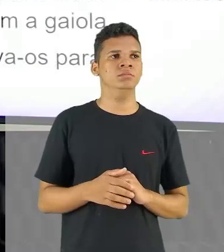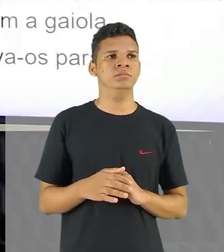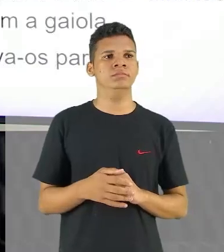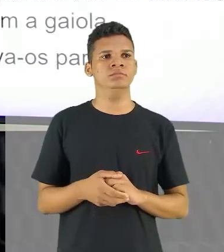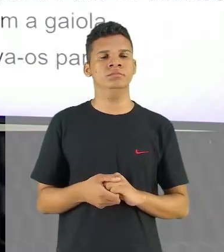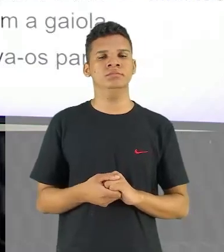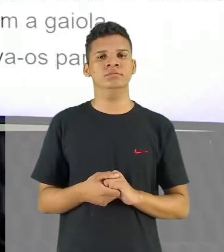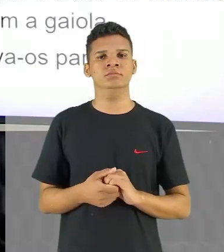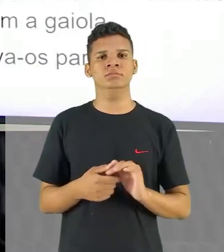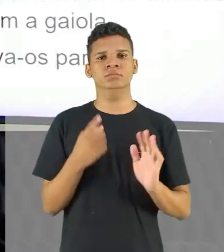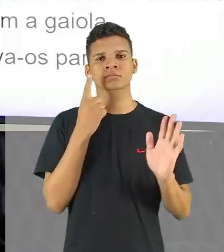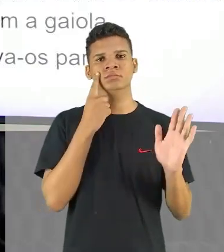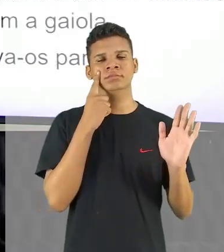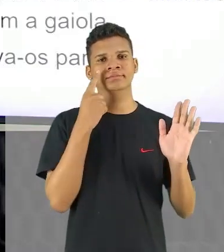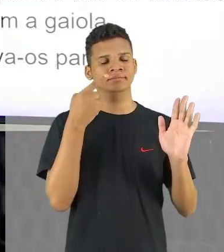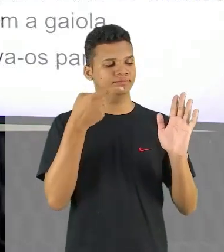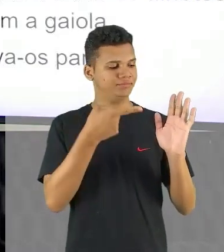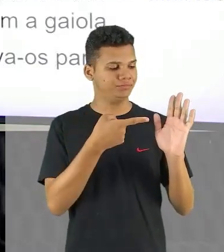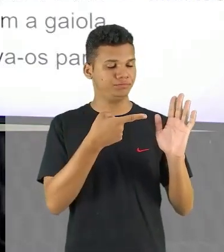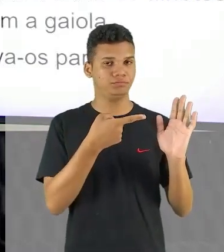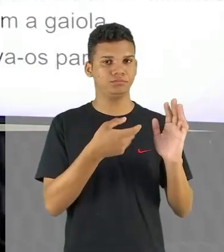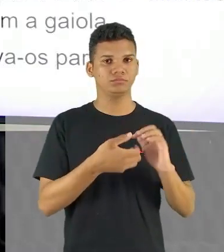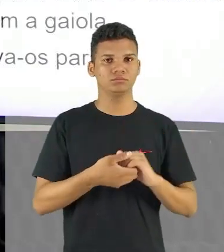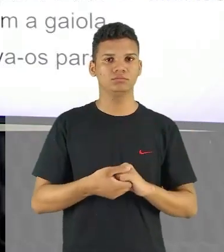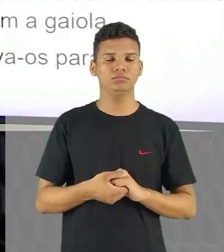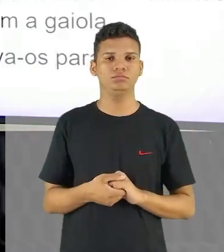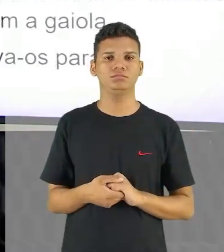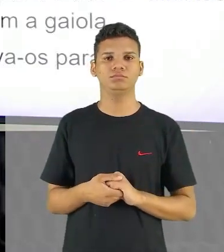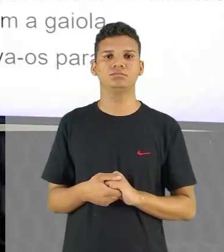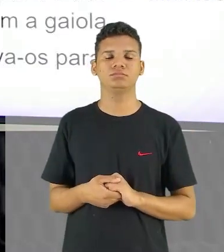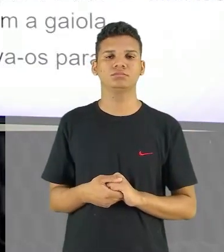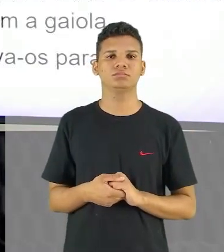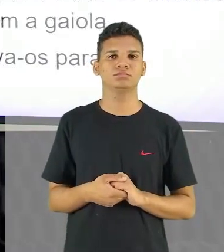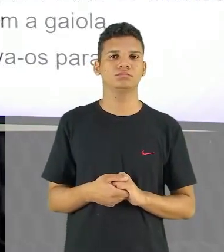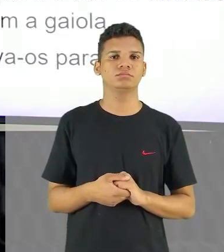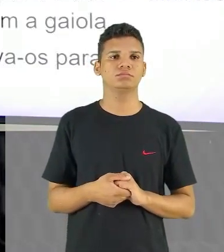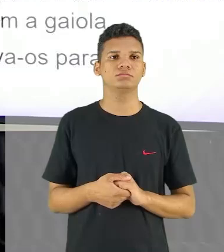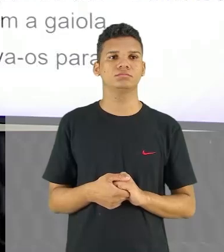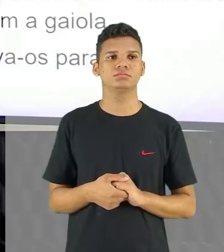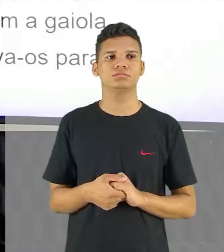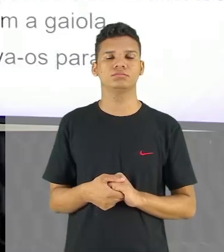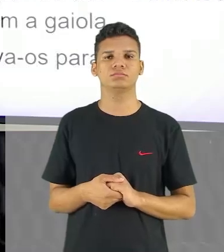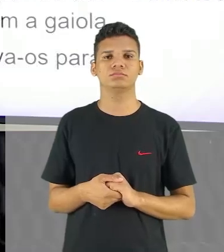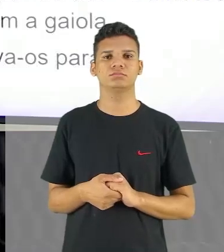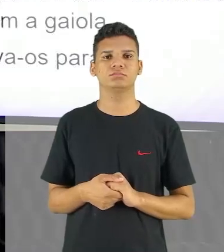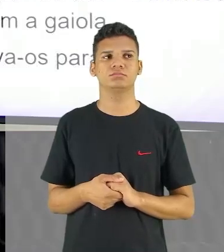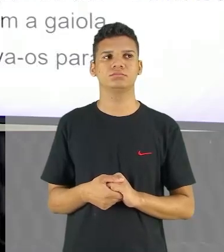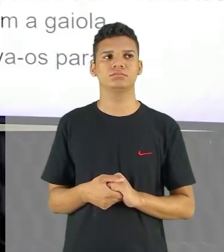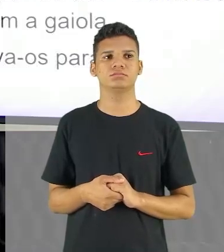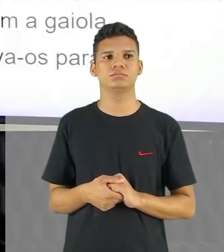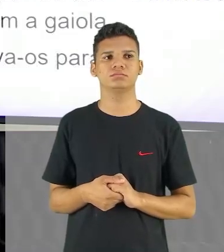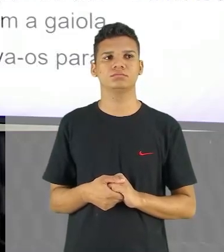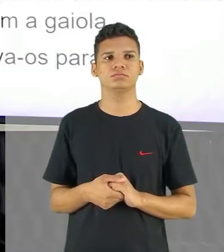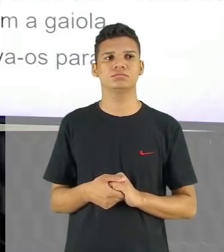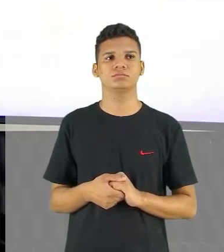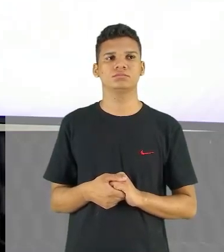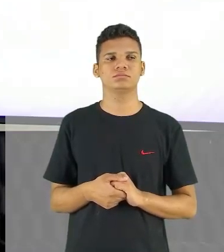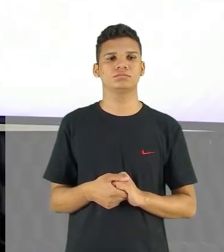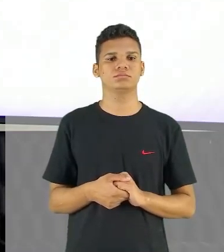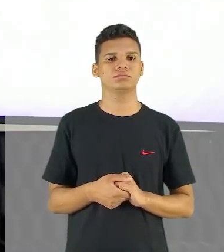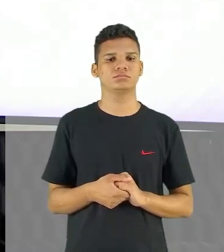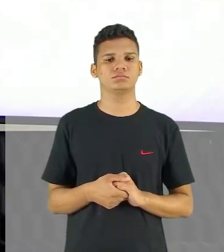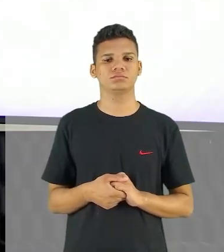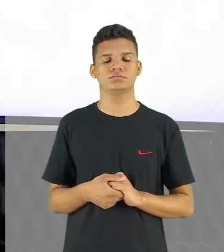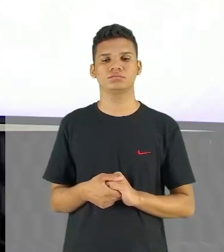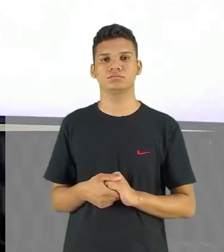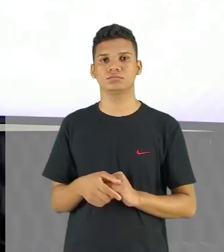um dia os filhotes ficavam grandes, acostumados com a gaiola, e papai separava os filhotes. Levava-os